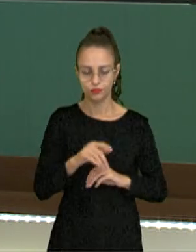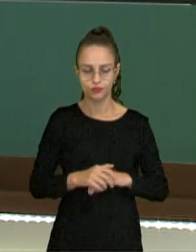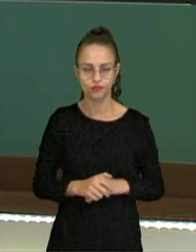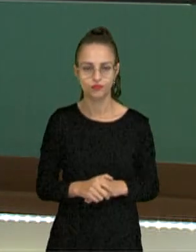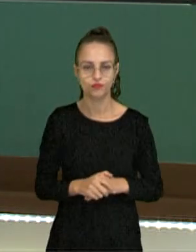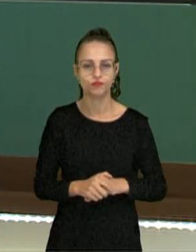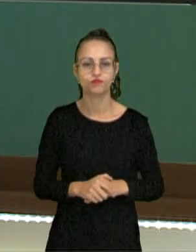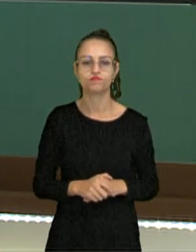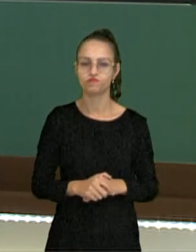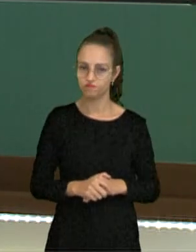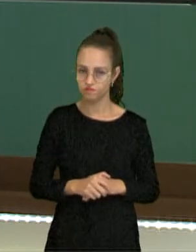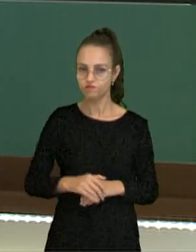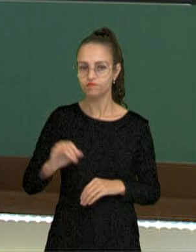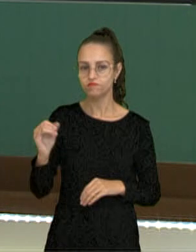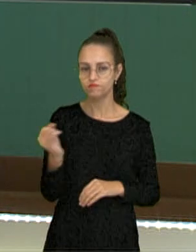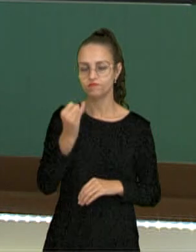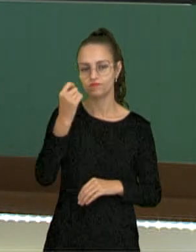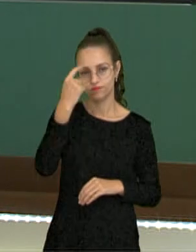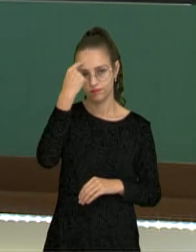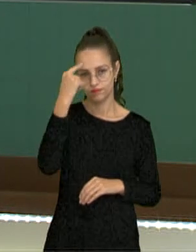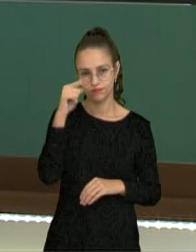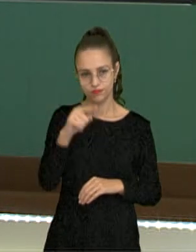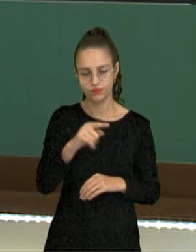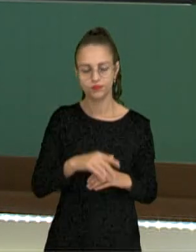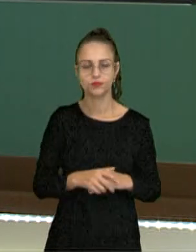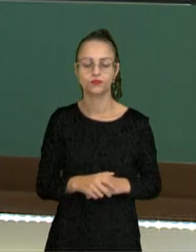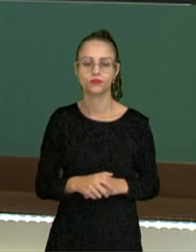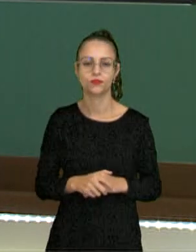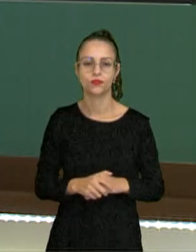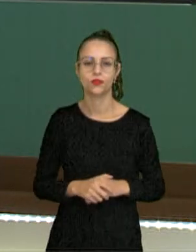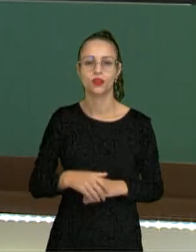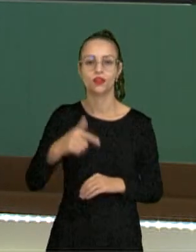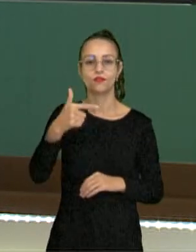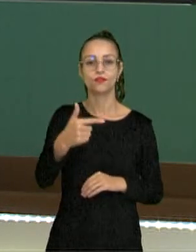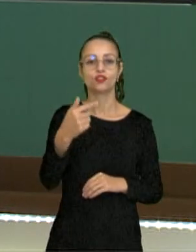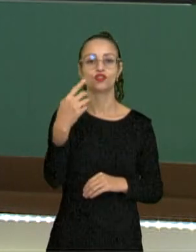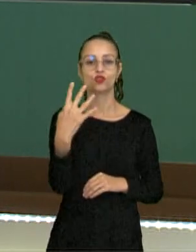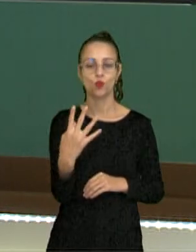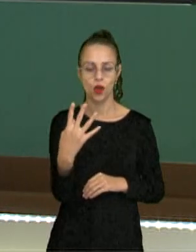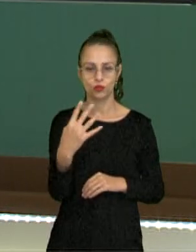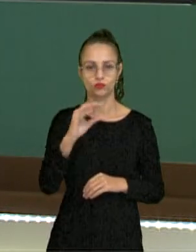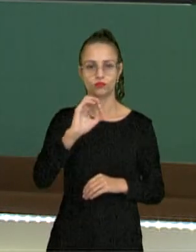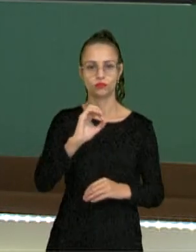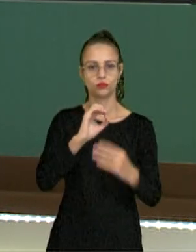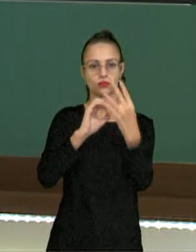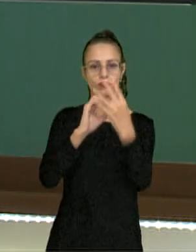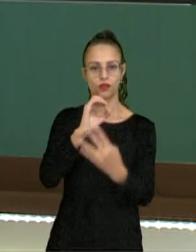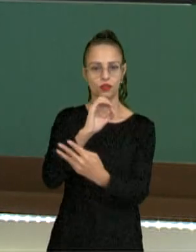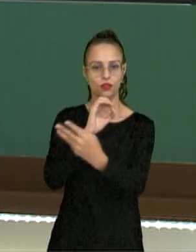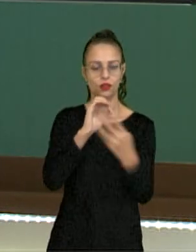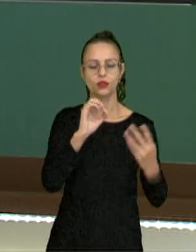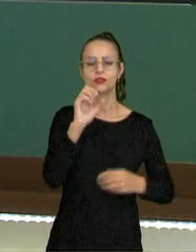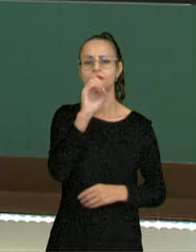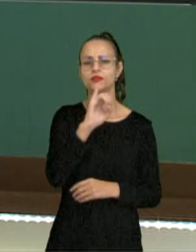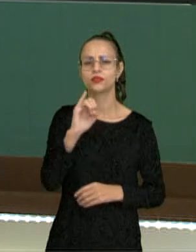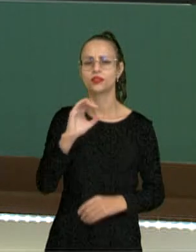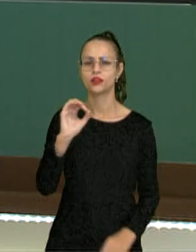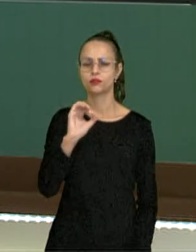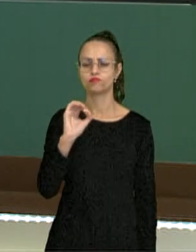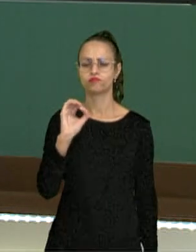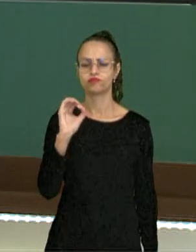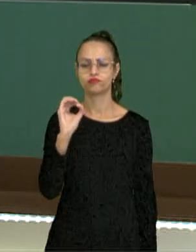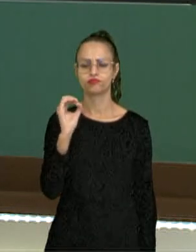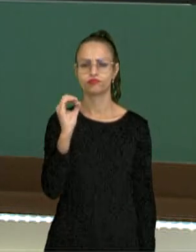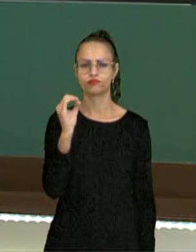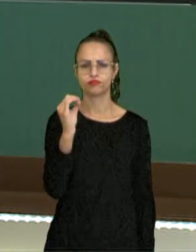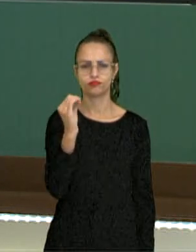certo? Então, bem importante pensar. São 24 faixas. Se a rotação demora 24 horas, se a